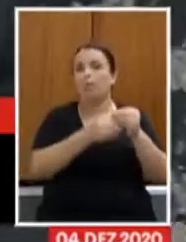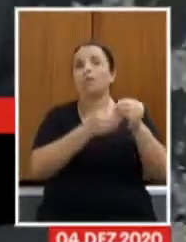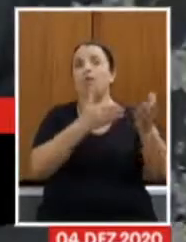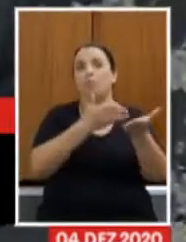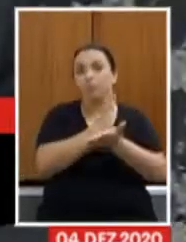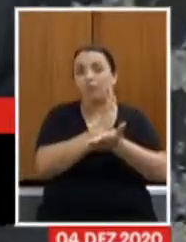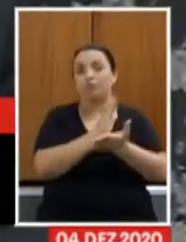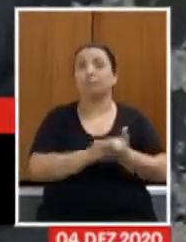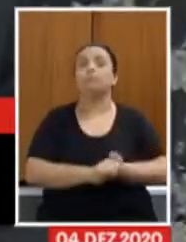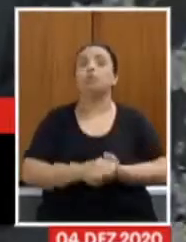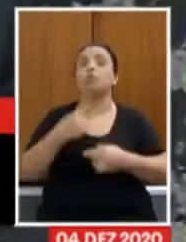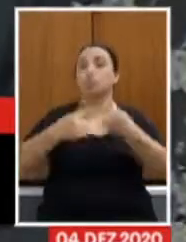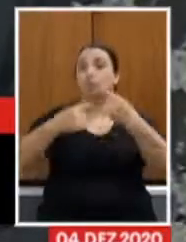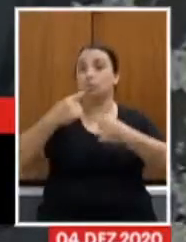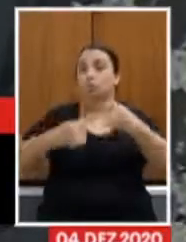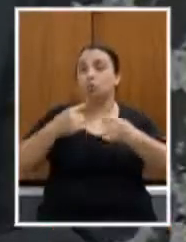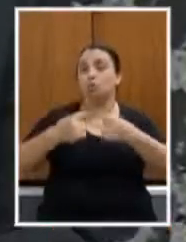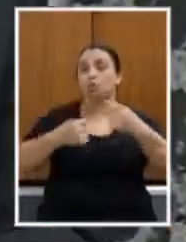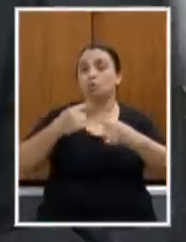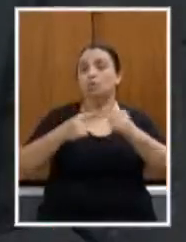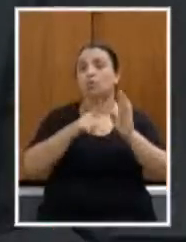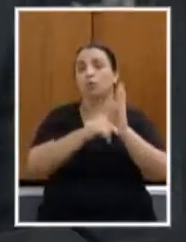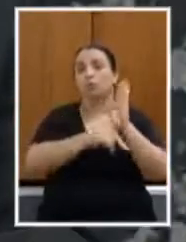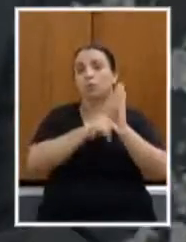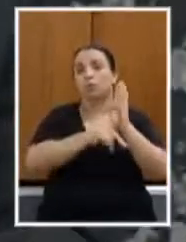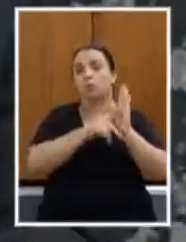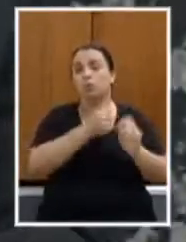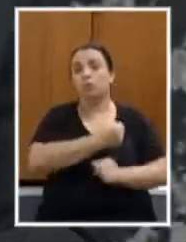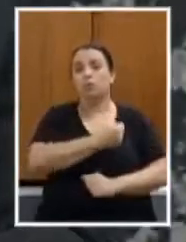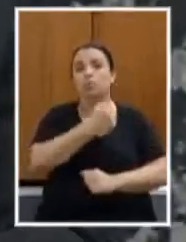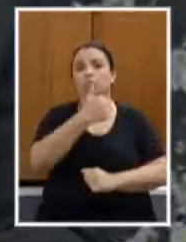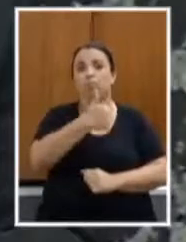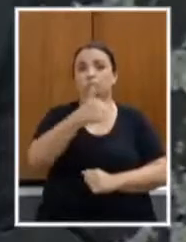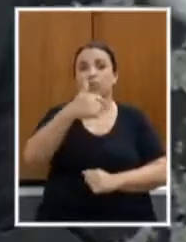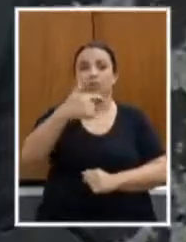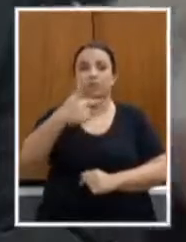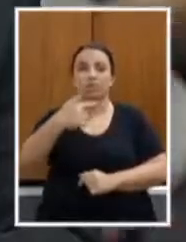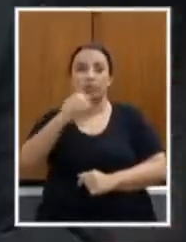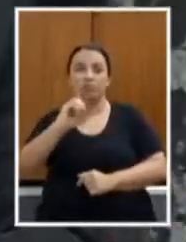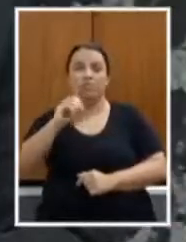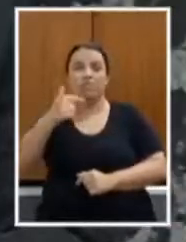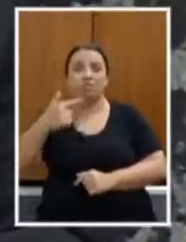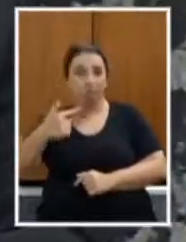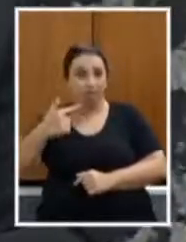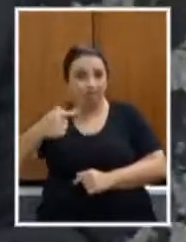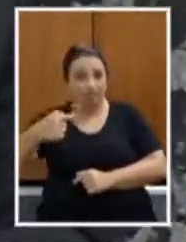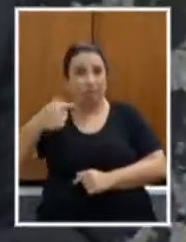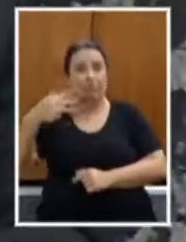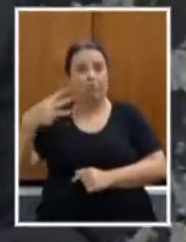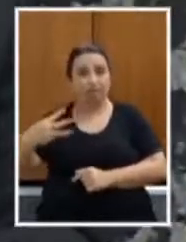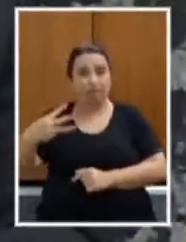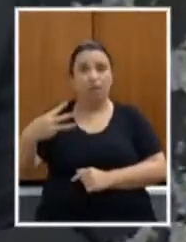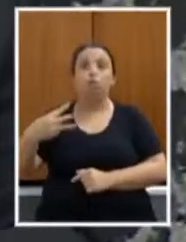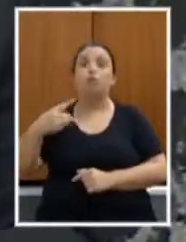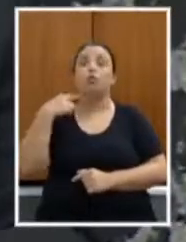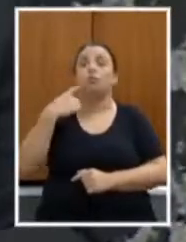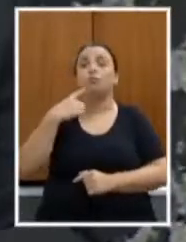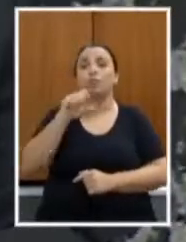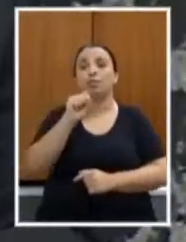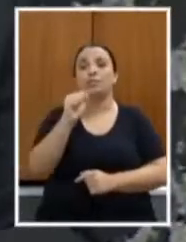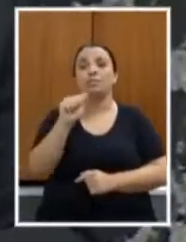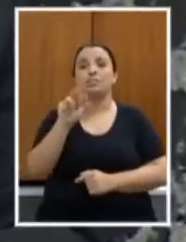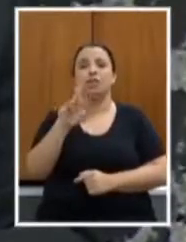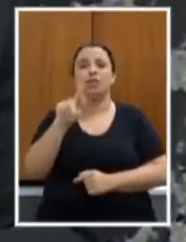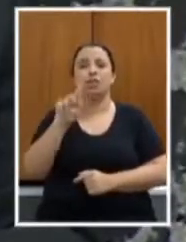em segundo turno do projeto de lei número 1073 de 2015 do deputado Sargento Rodrigues, que acrescenta artigos à